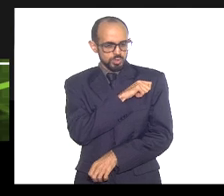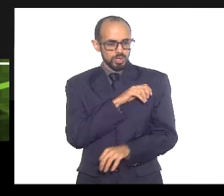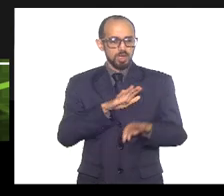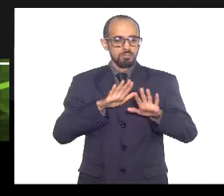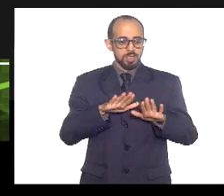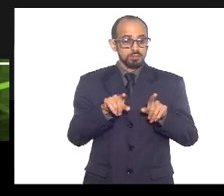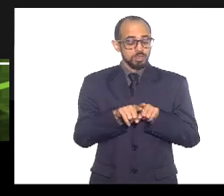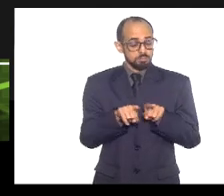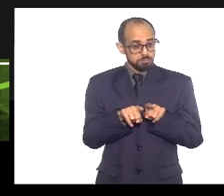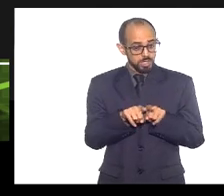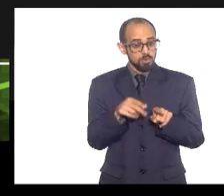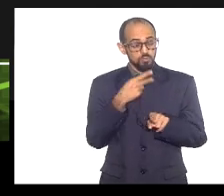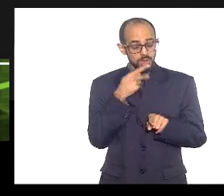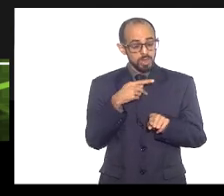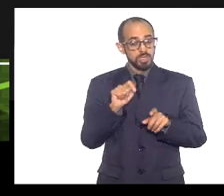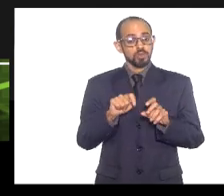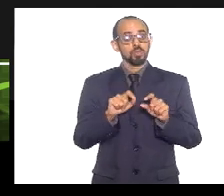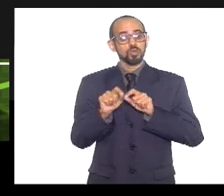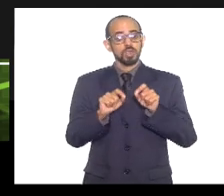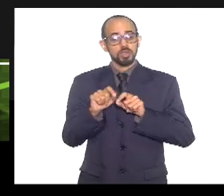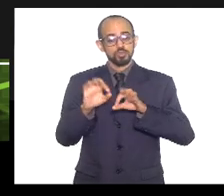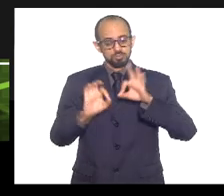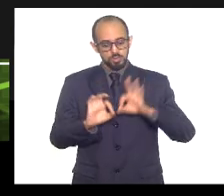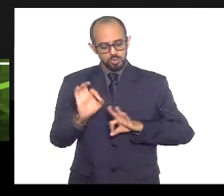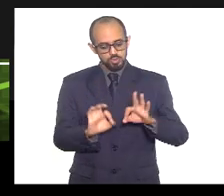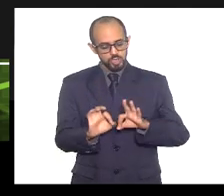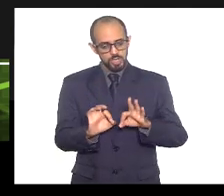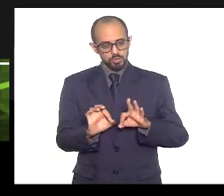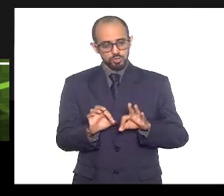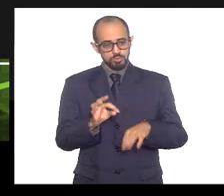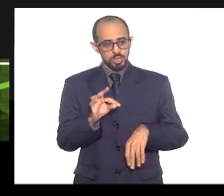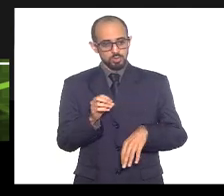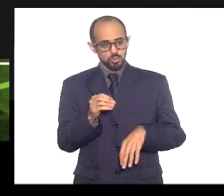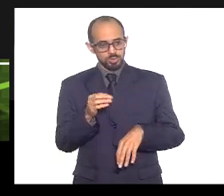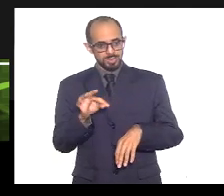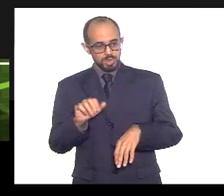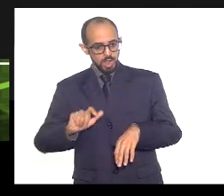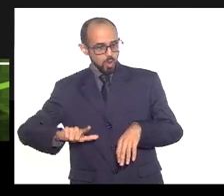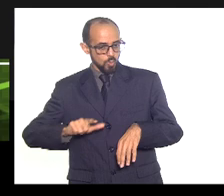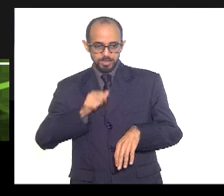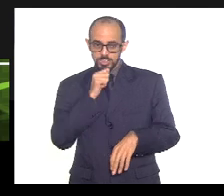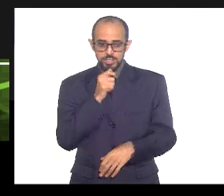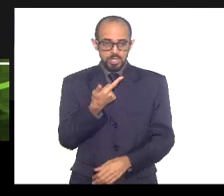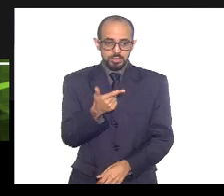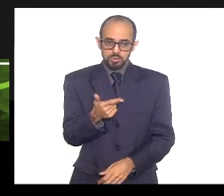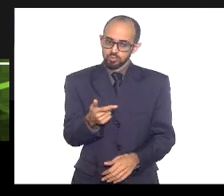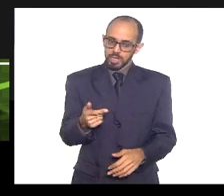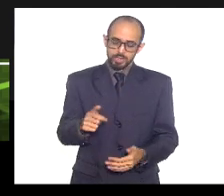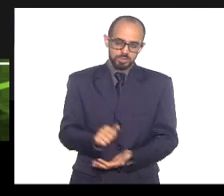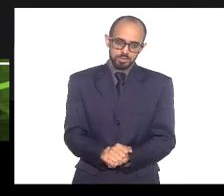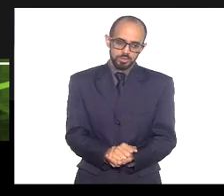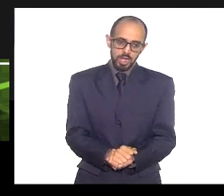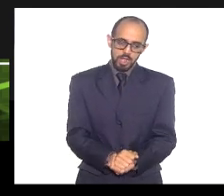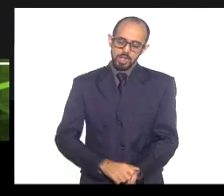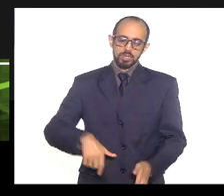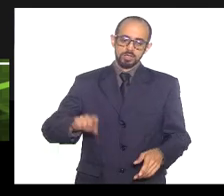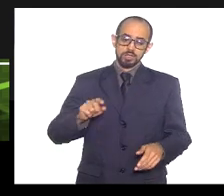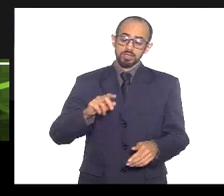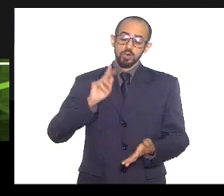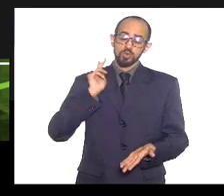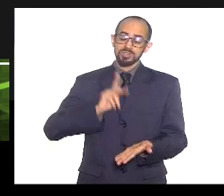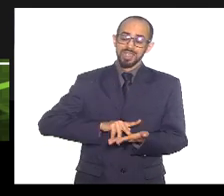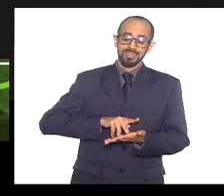nos projetos operados pela Total, ainda não temos essa situação, e certamente já não